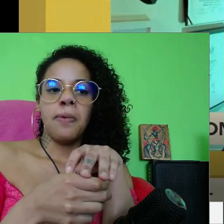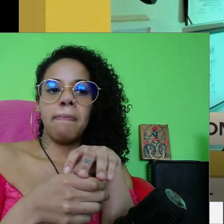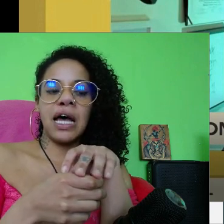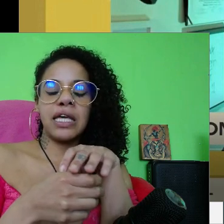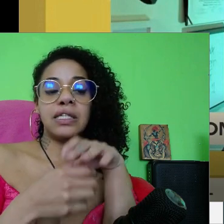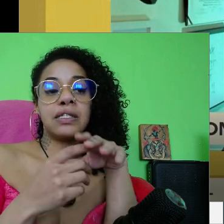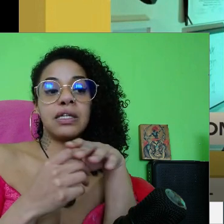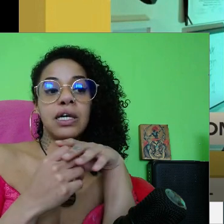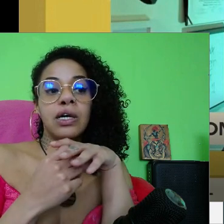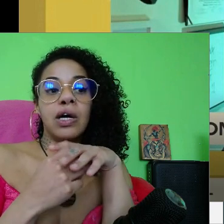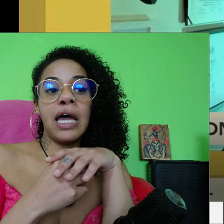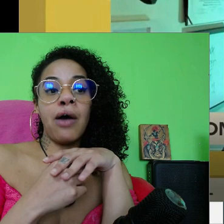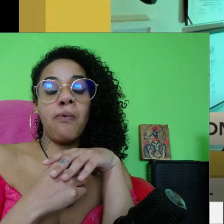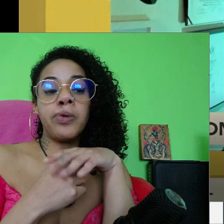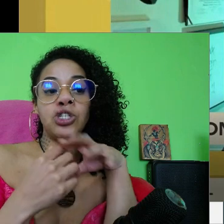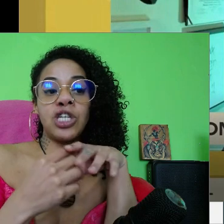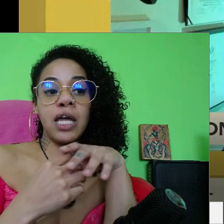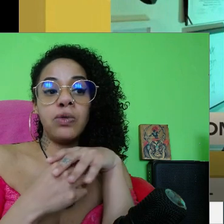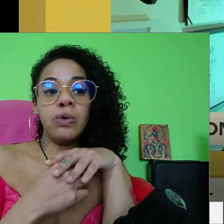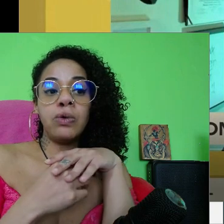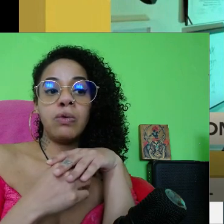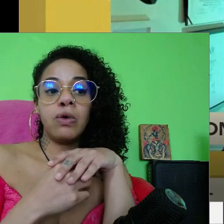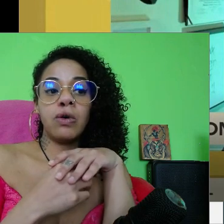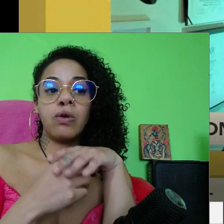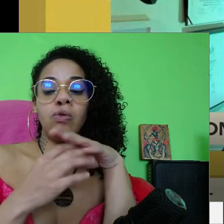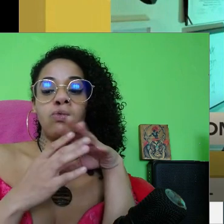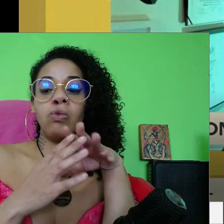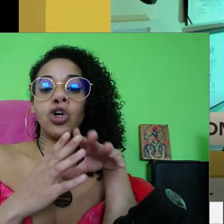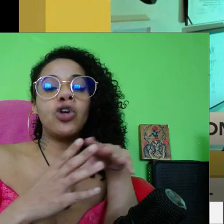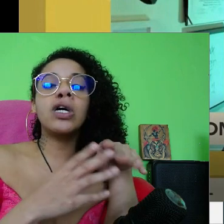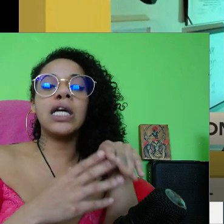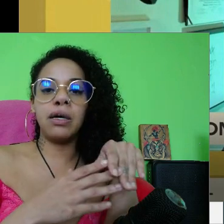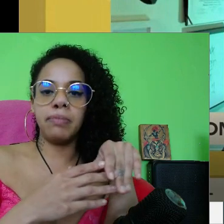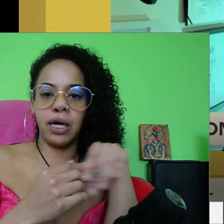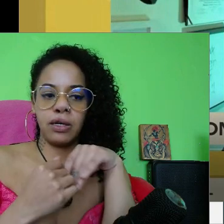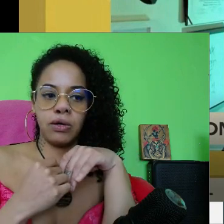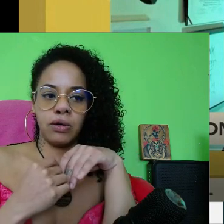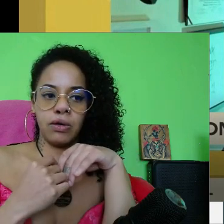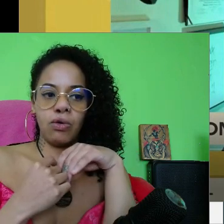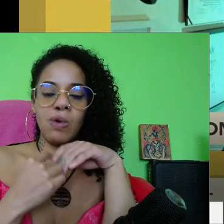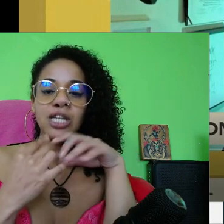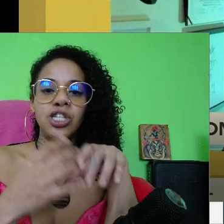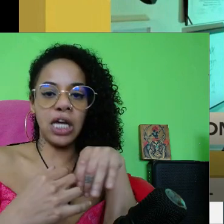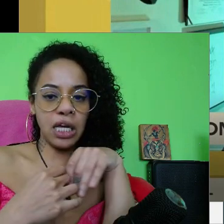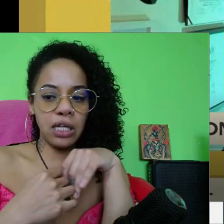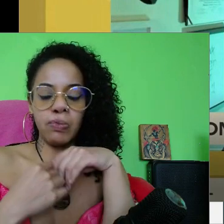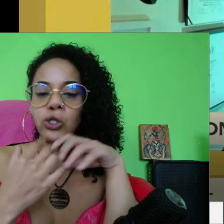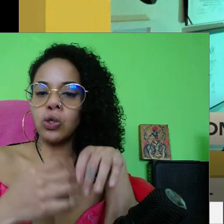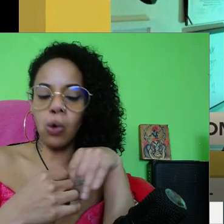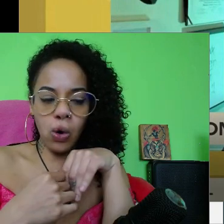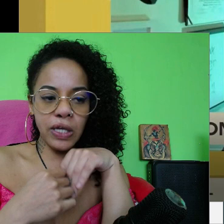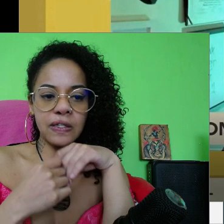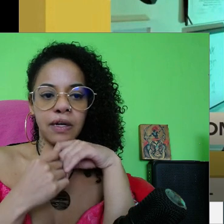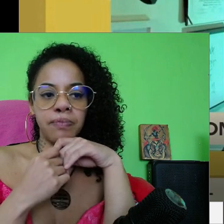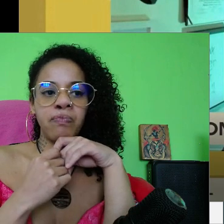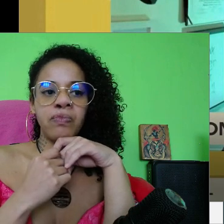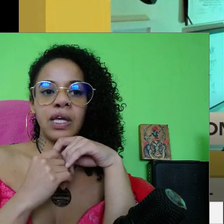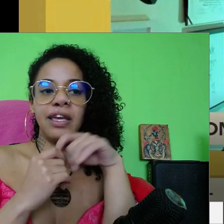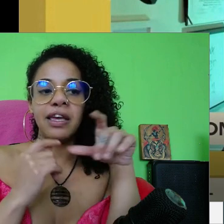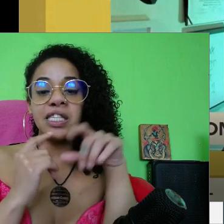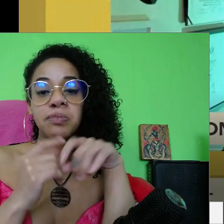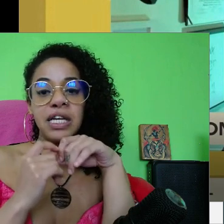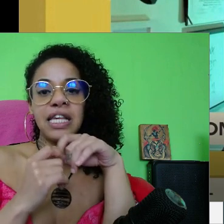mas é um projeto com cronograma com agenda um monte de coisa